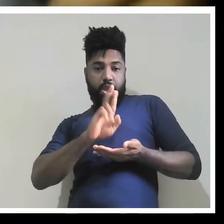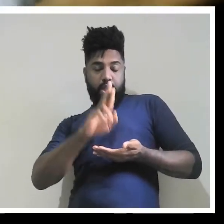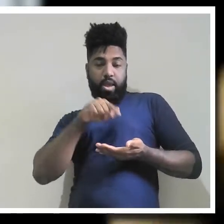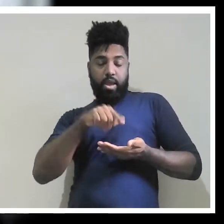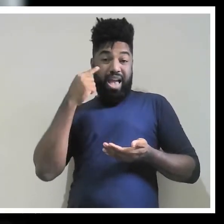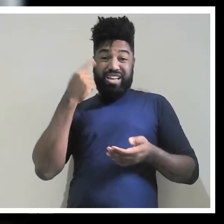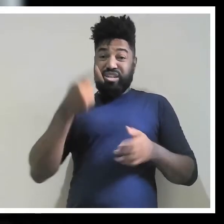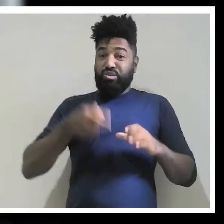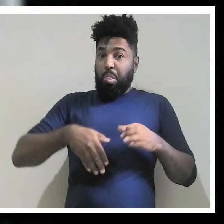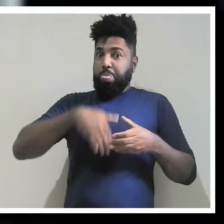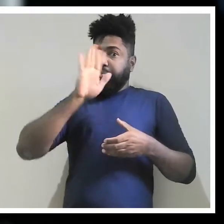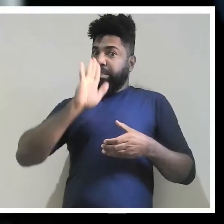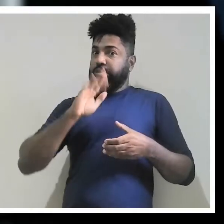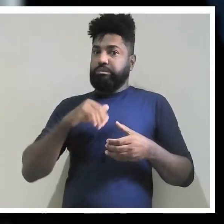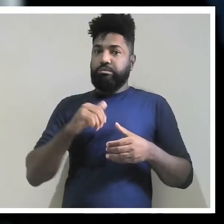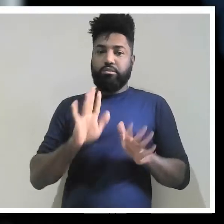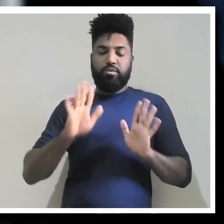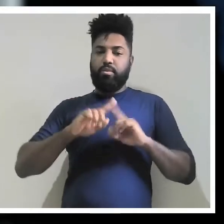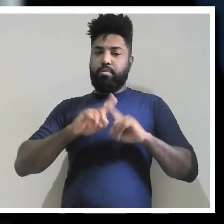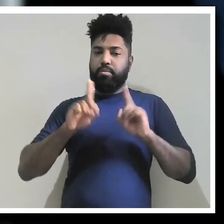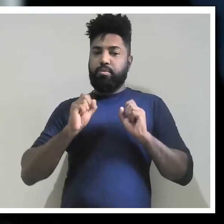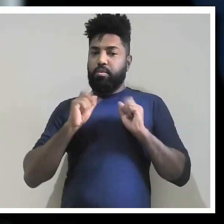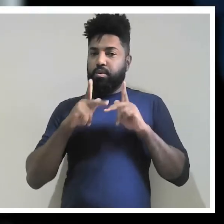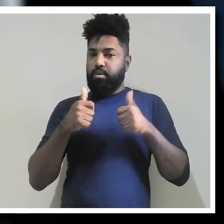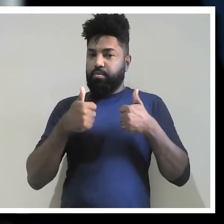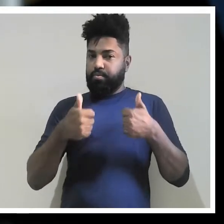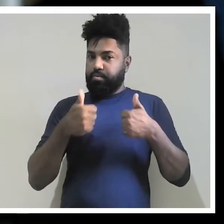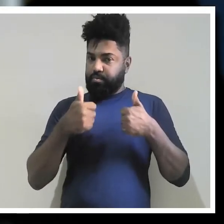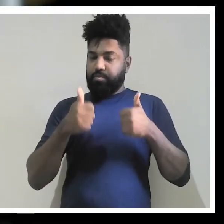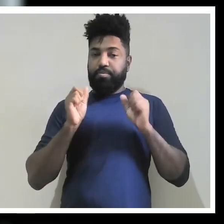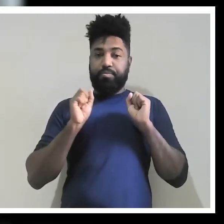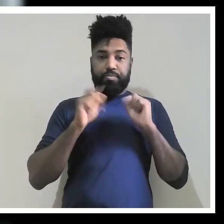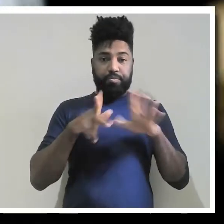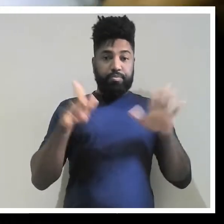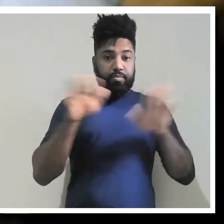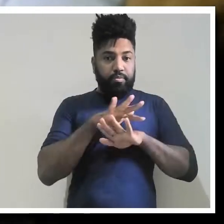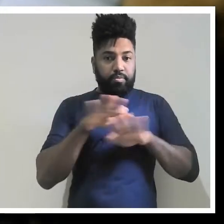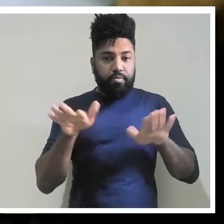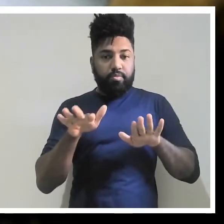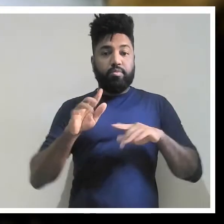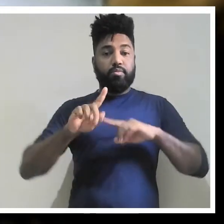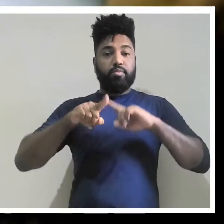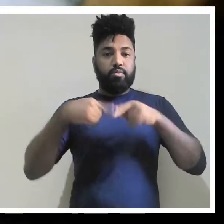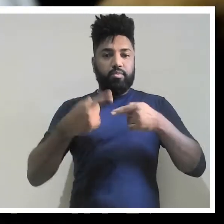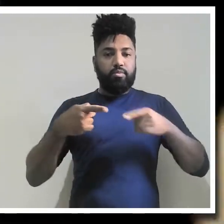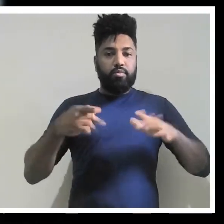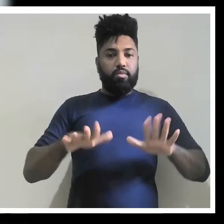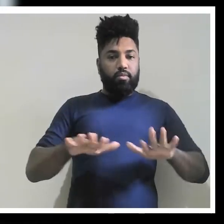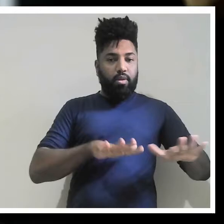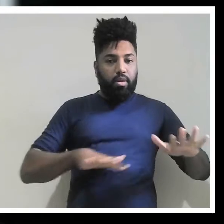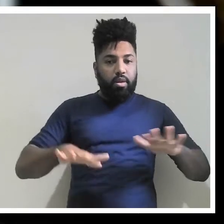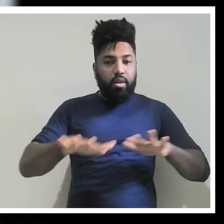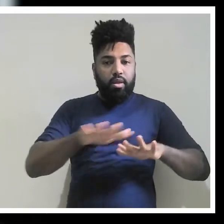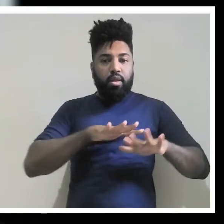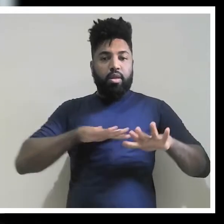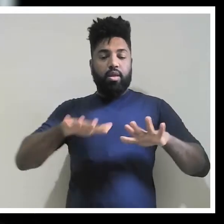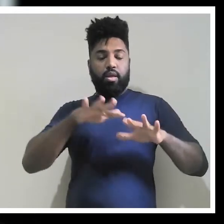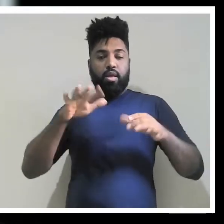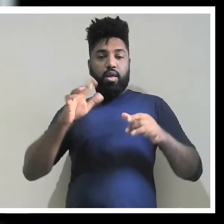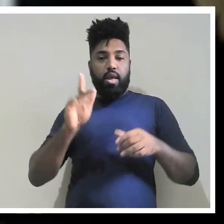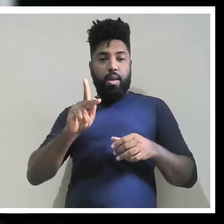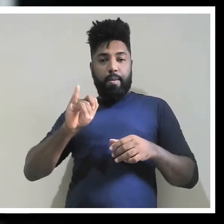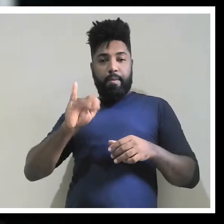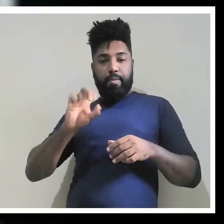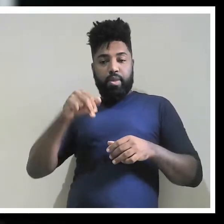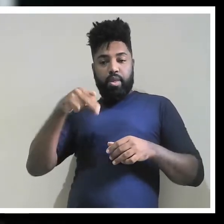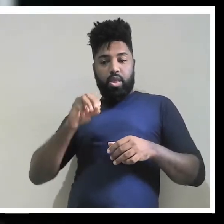usei muito aqui para poder ambientar, mas tudo bem. Feito isso, nós ambientamos e depois preenchemos o piquenômetro com a